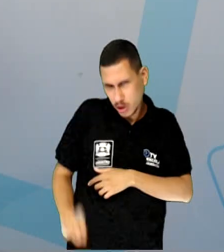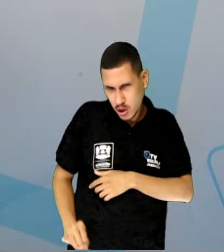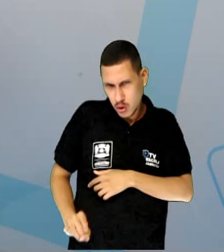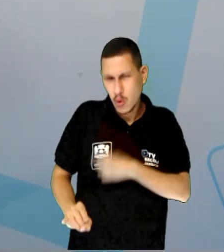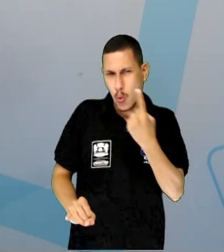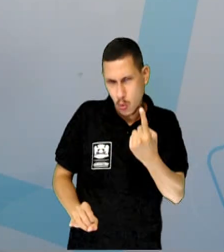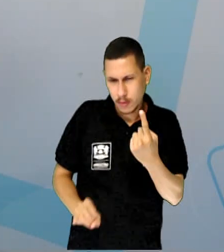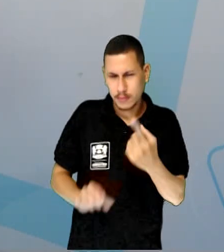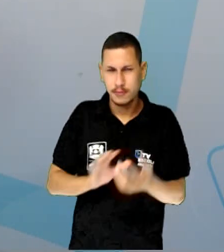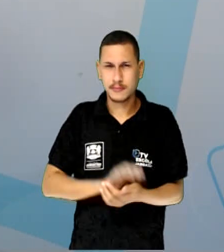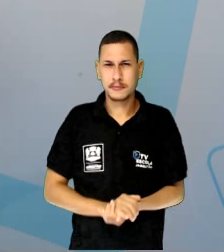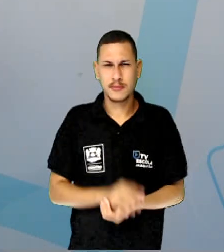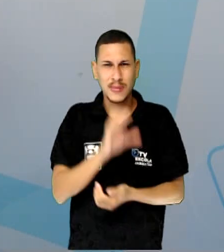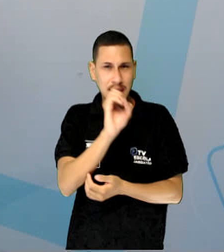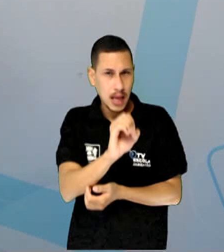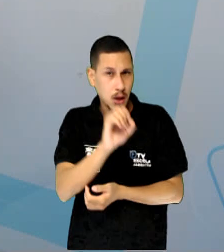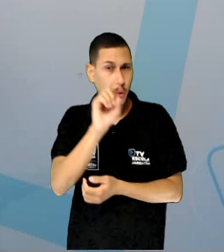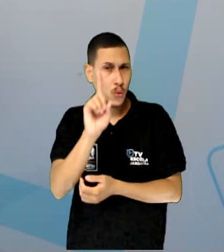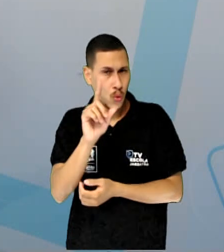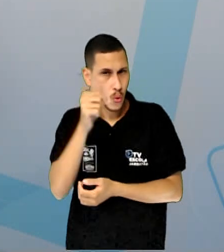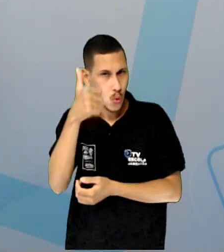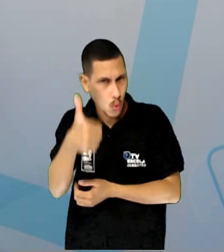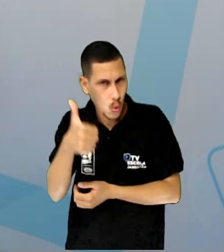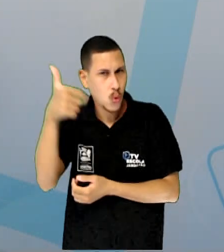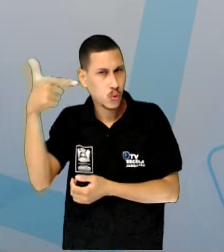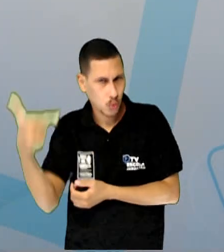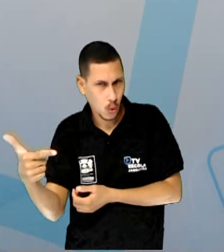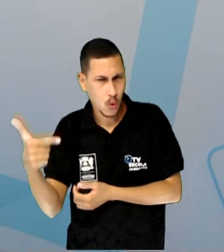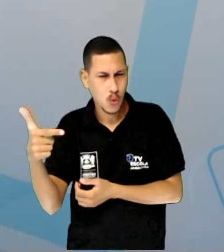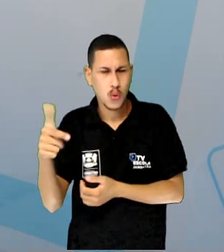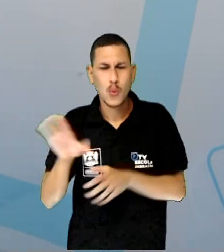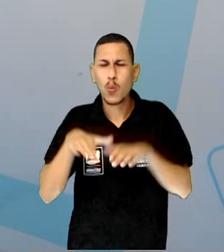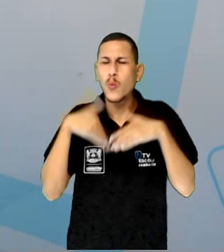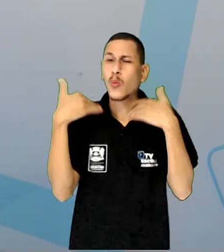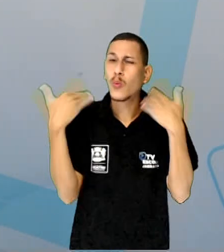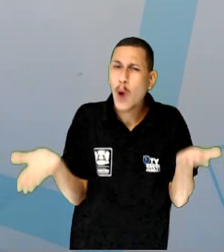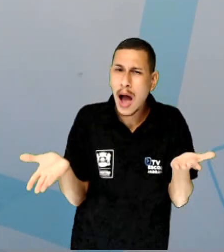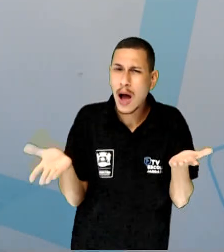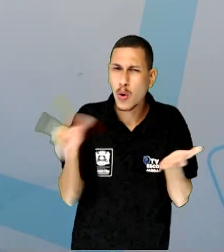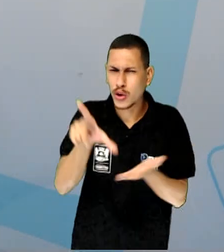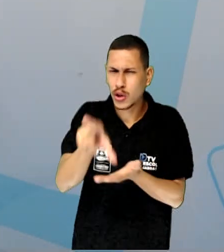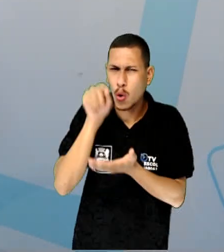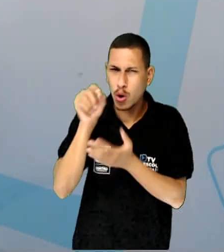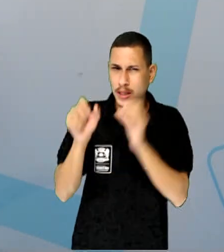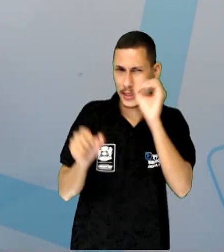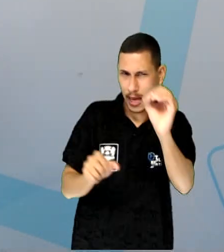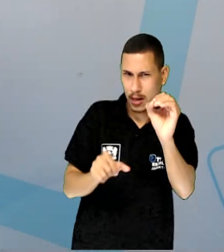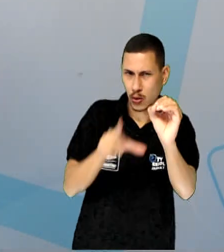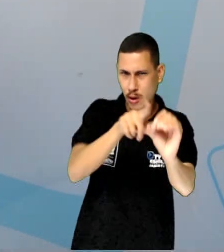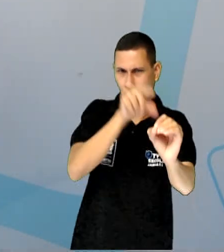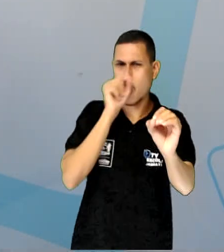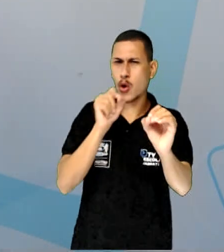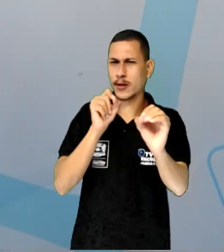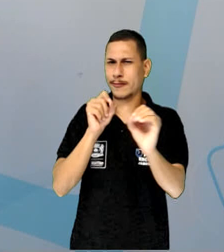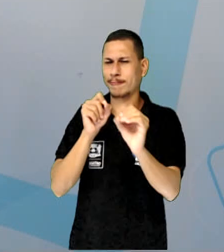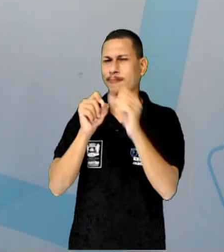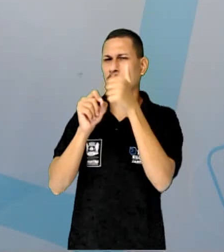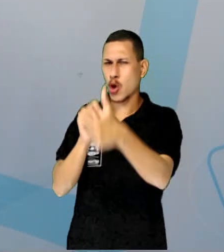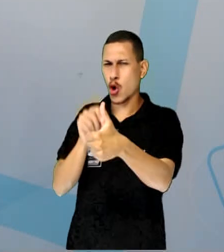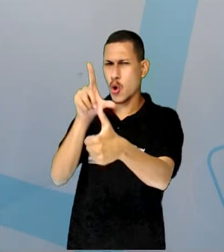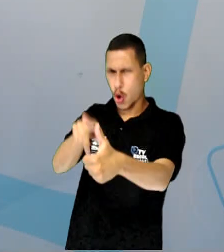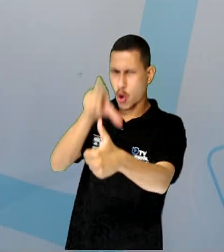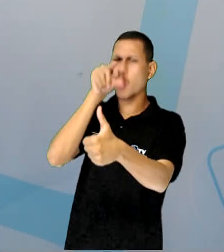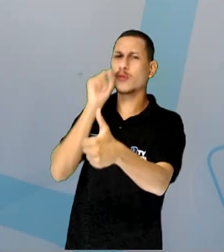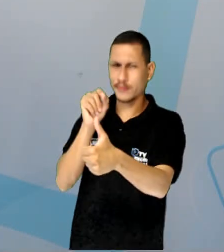cada uma delas. Então, vocês vão dizer qual dessas é a zero conditional, qual dessas é